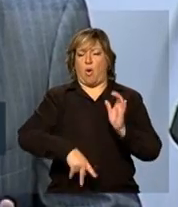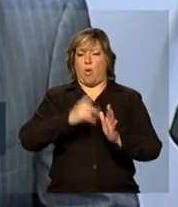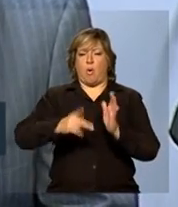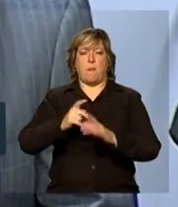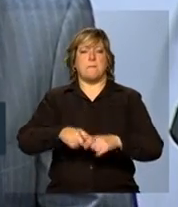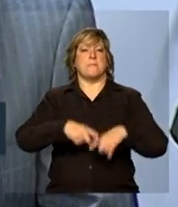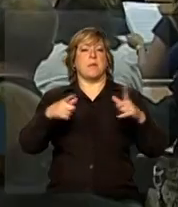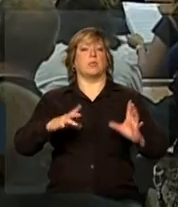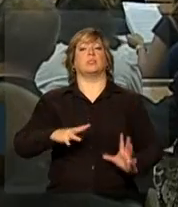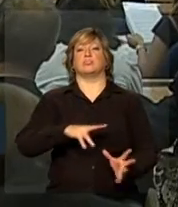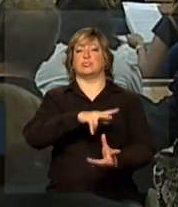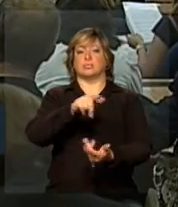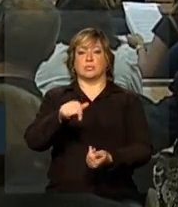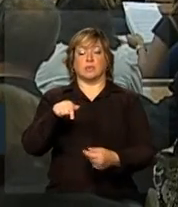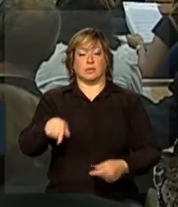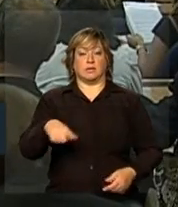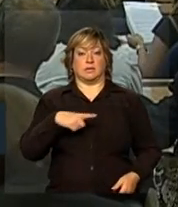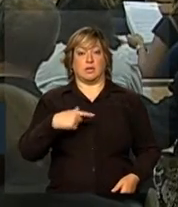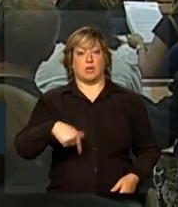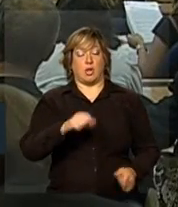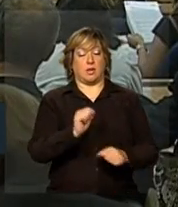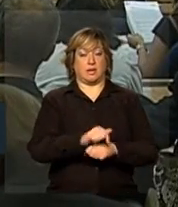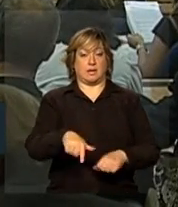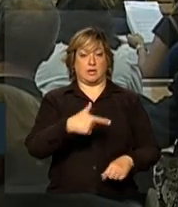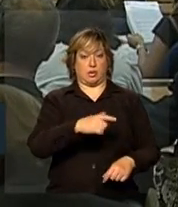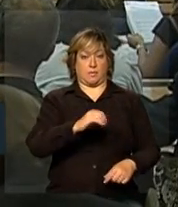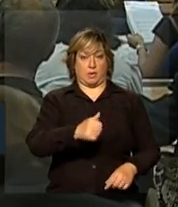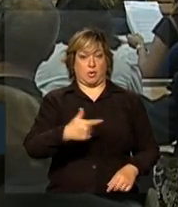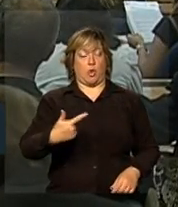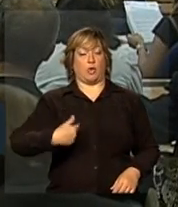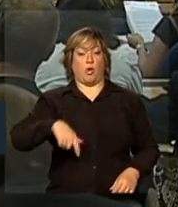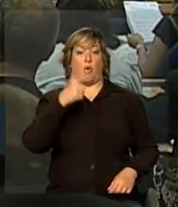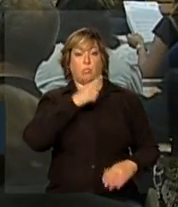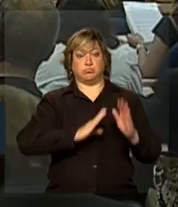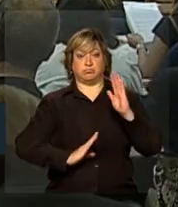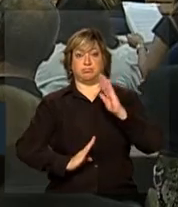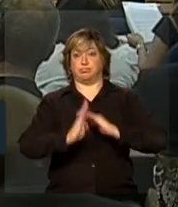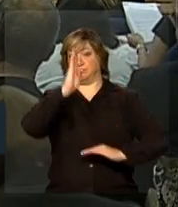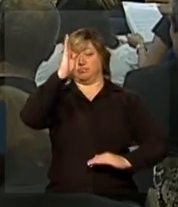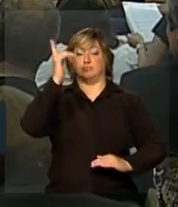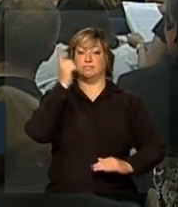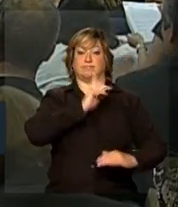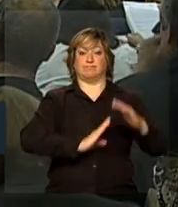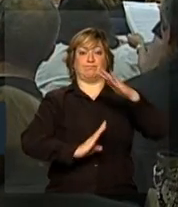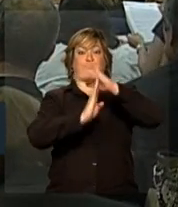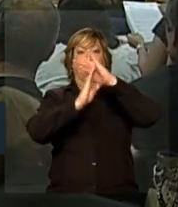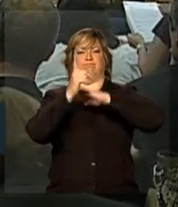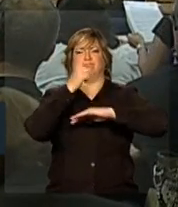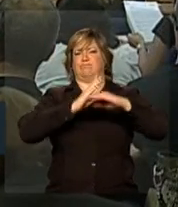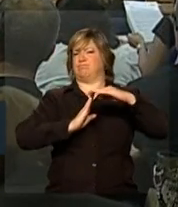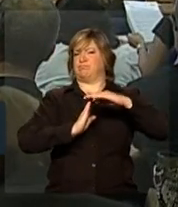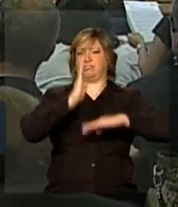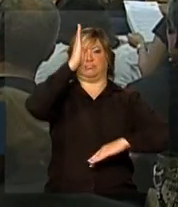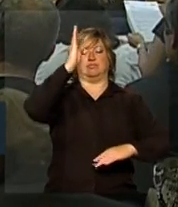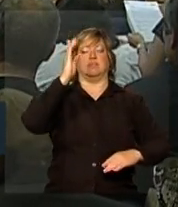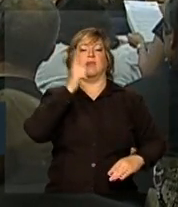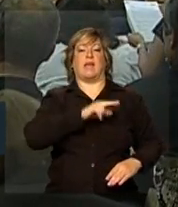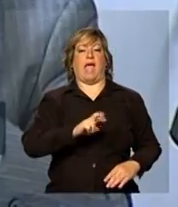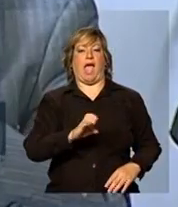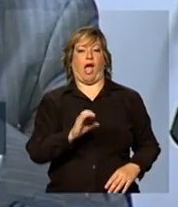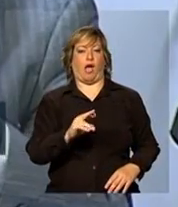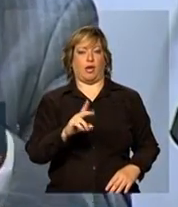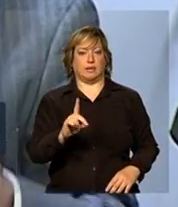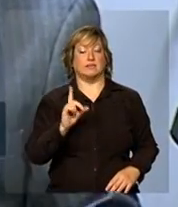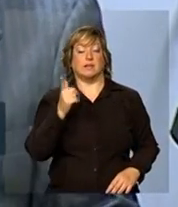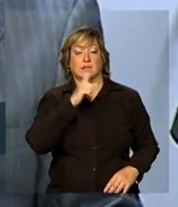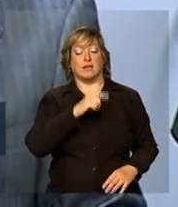inteiro. Deveremos, em 2012, superar o nosso próprio recorde. E eu acredito que nós teremos um crescimento ainda maior até o